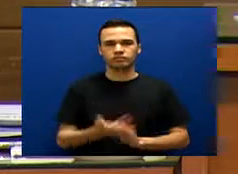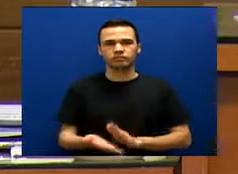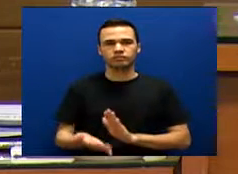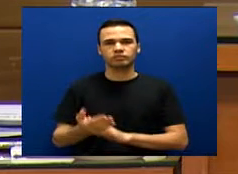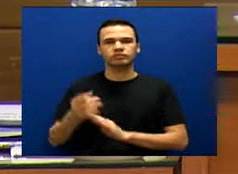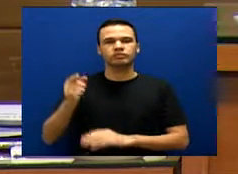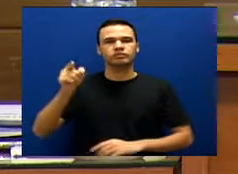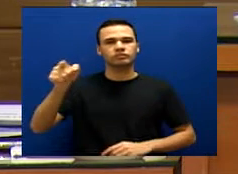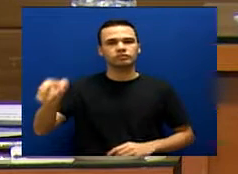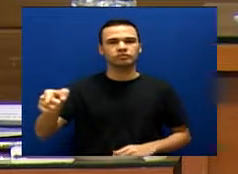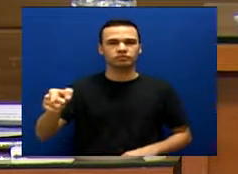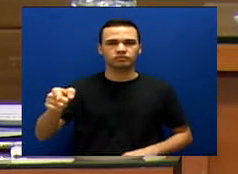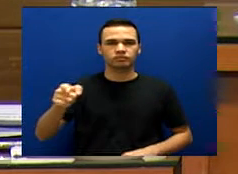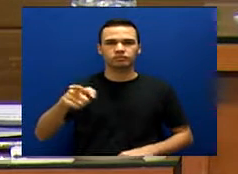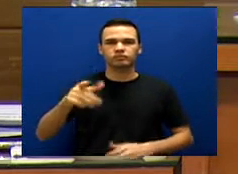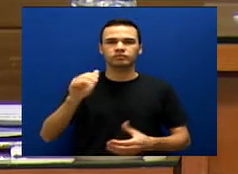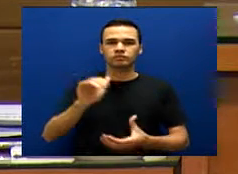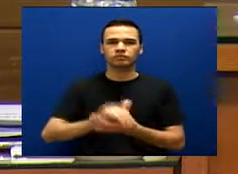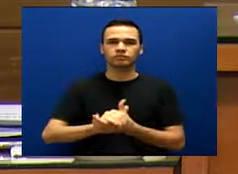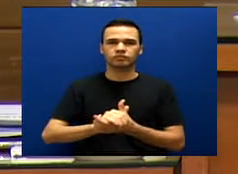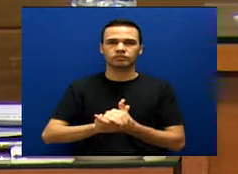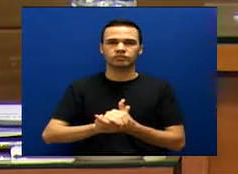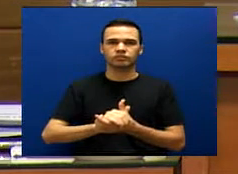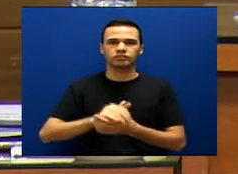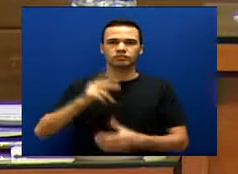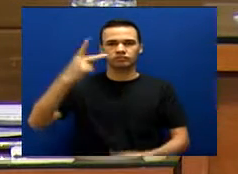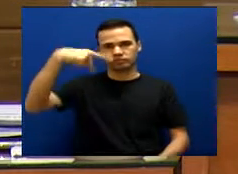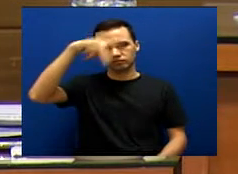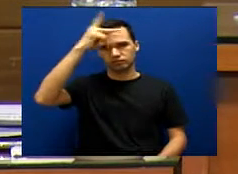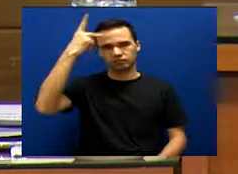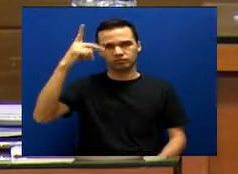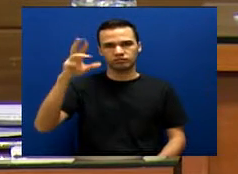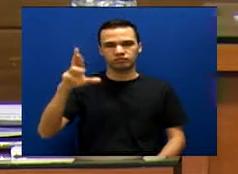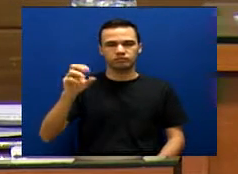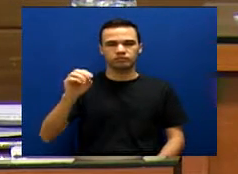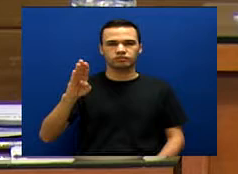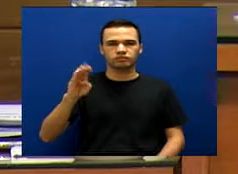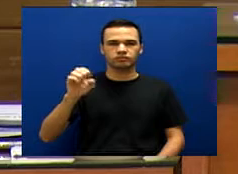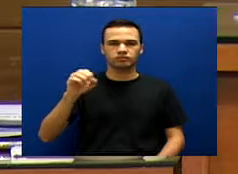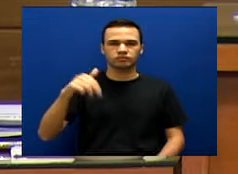de congratulações ao casal Pastor Robson Cabral